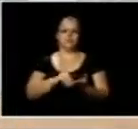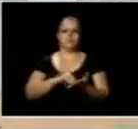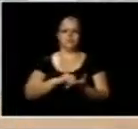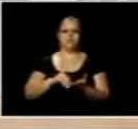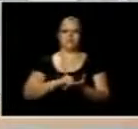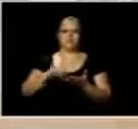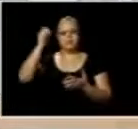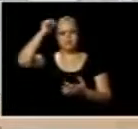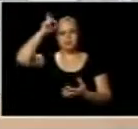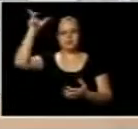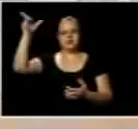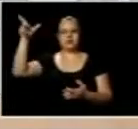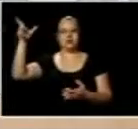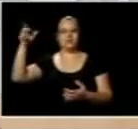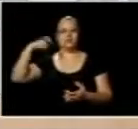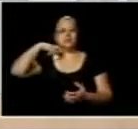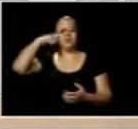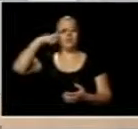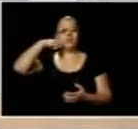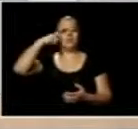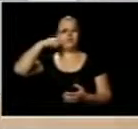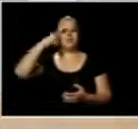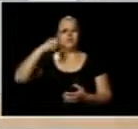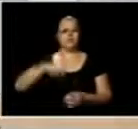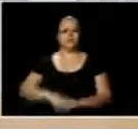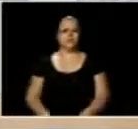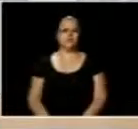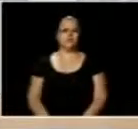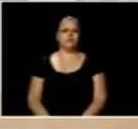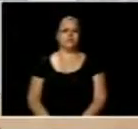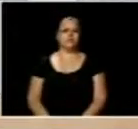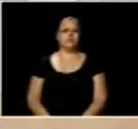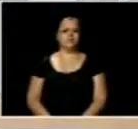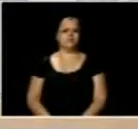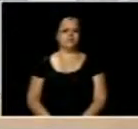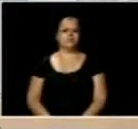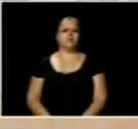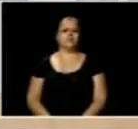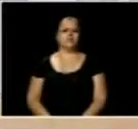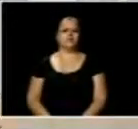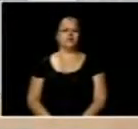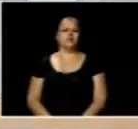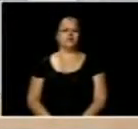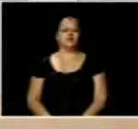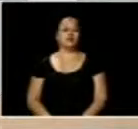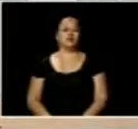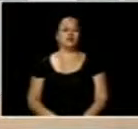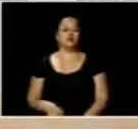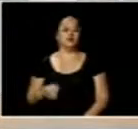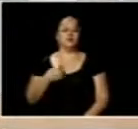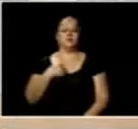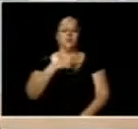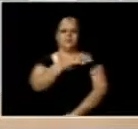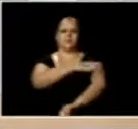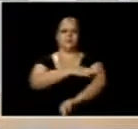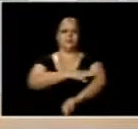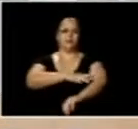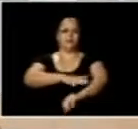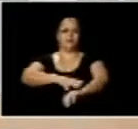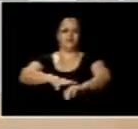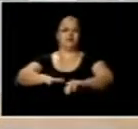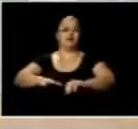essa situação. Vereador Jofre Neto, eu fico arrepiado como